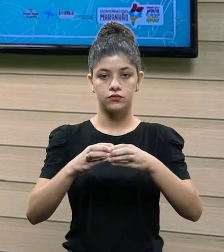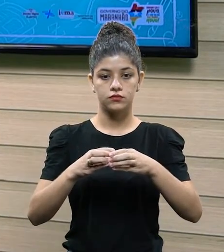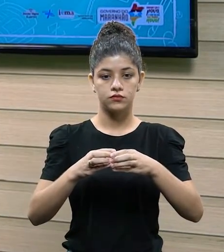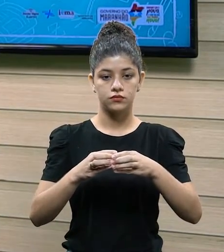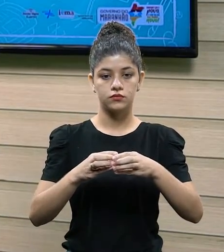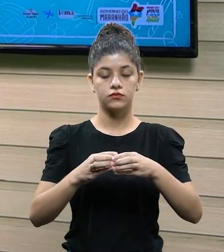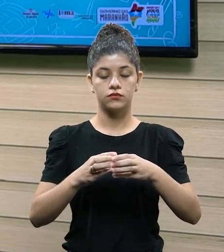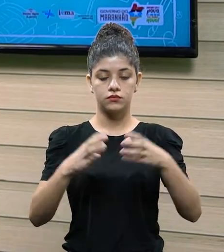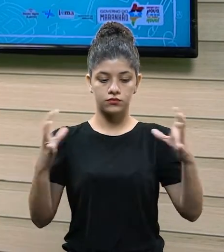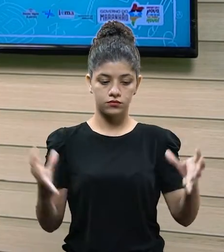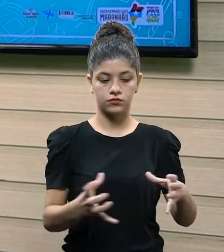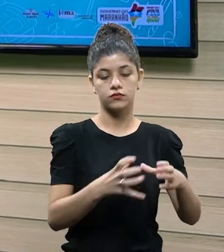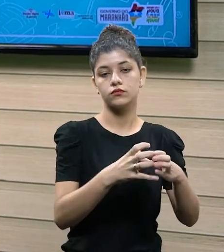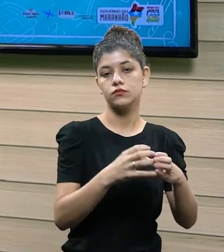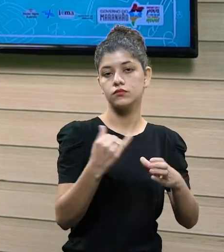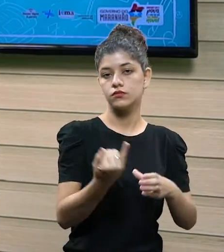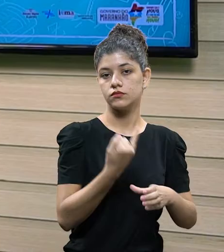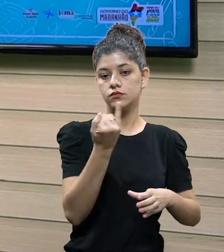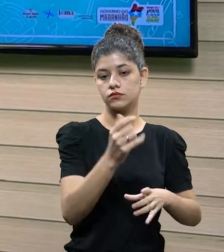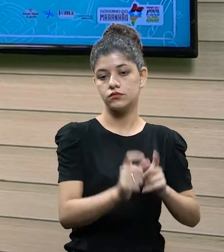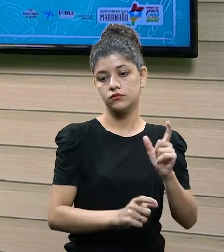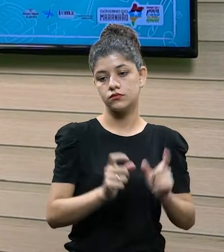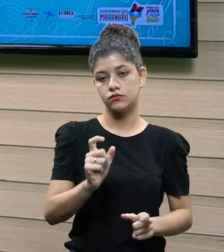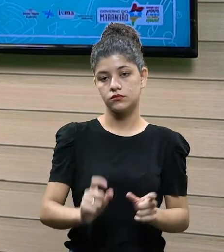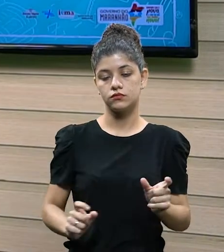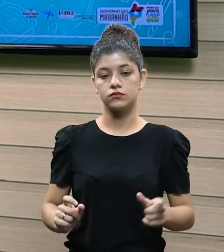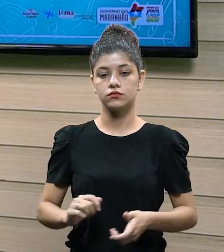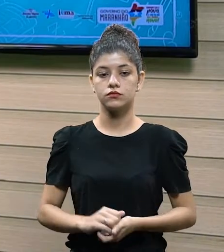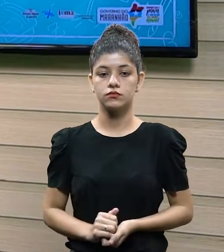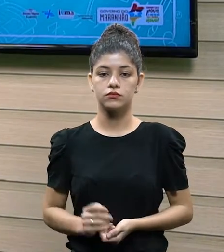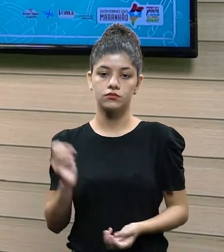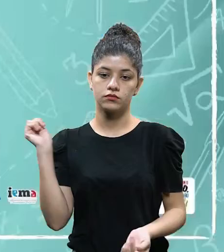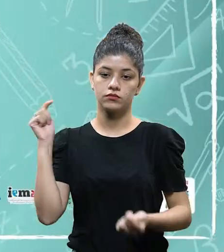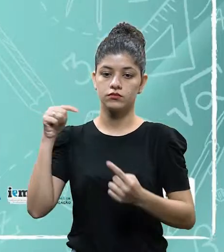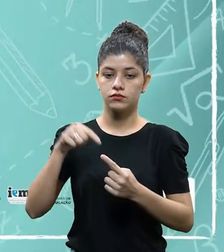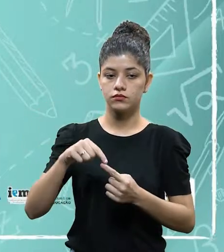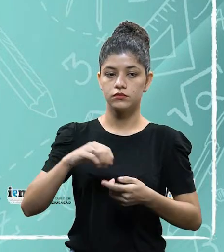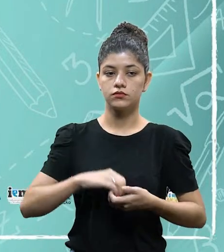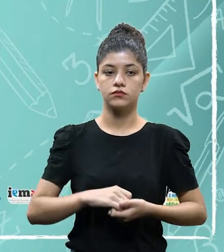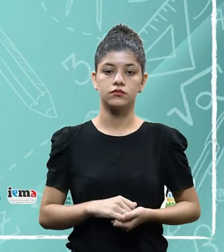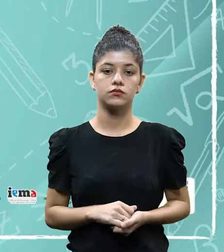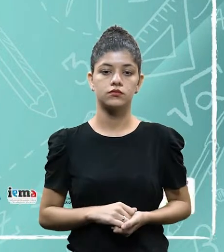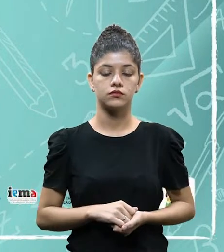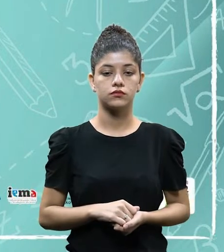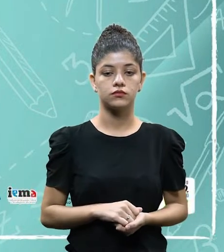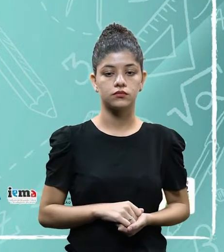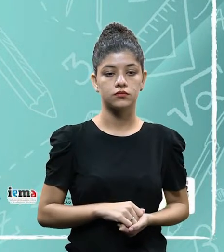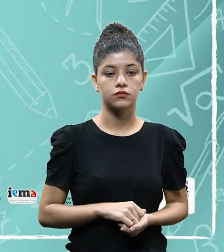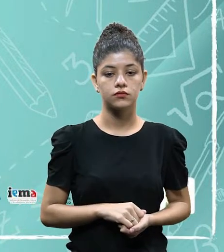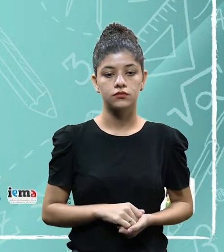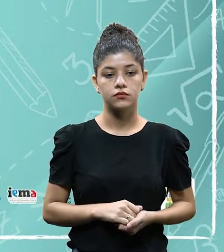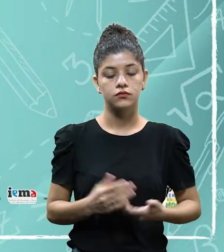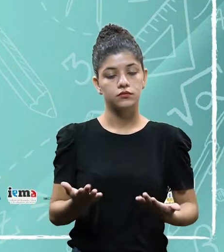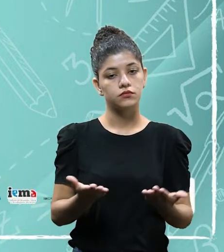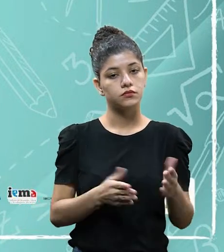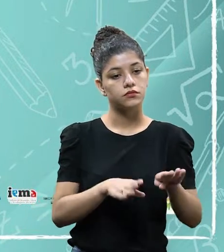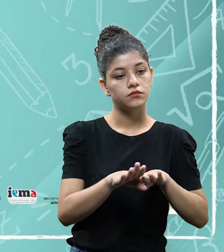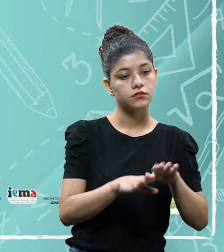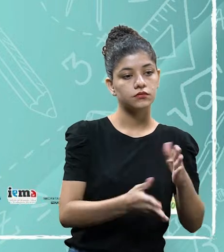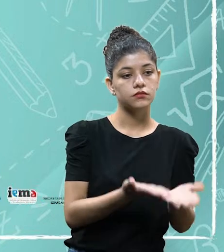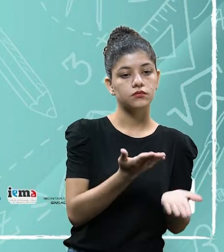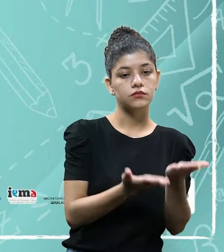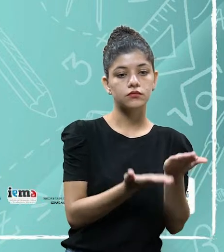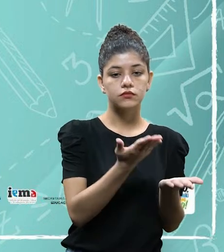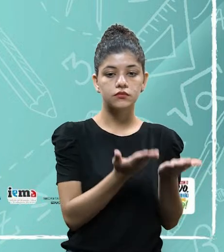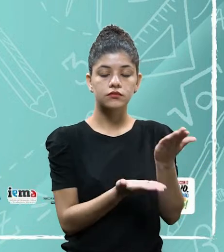todos se sintam integrantes no alcance dos objetivos da organização. Equilibrar a produtividade e qualidade de